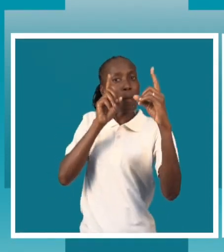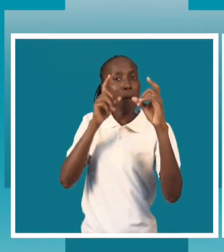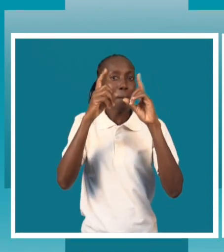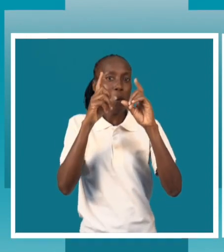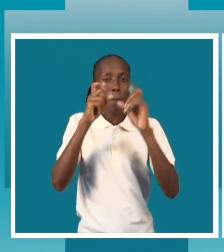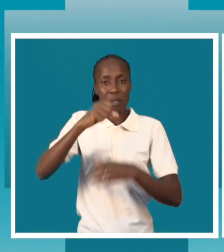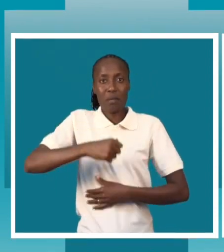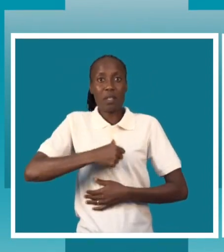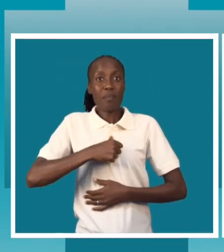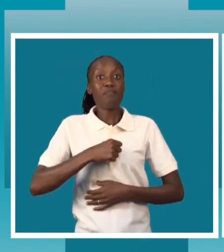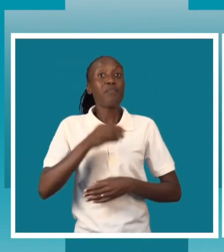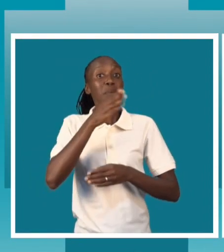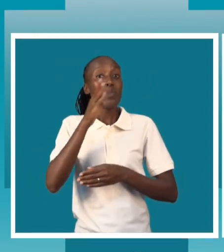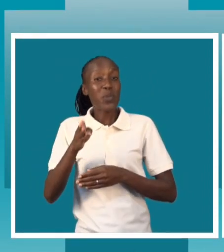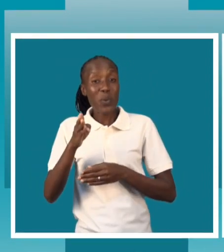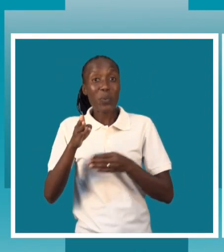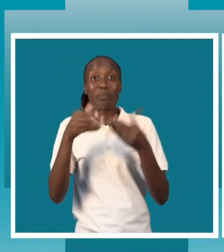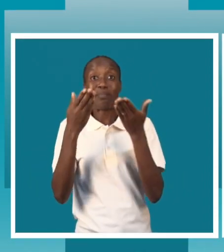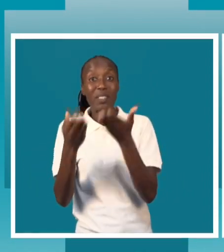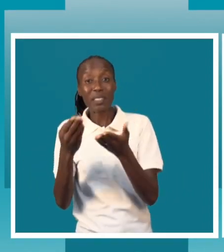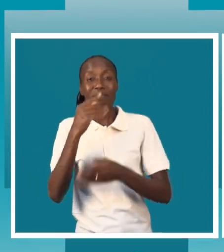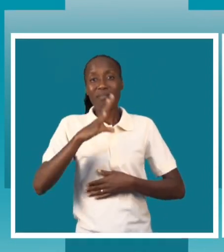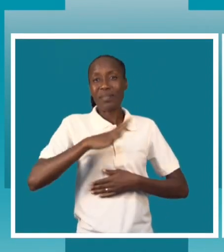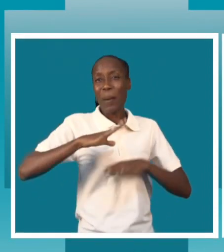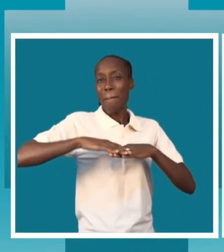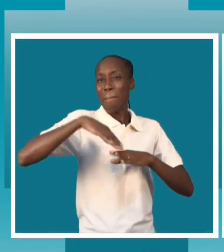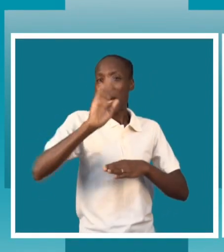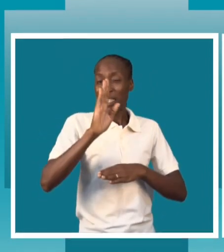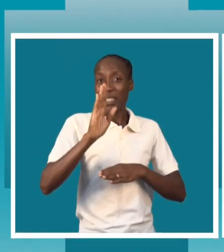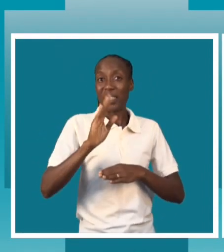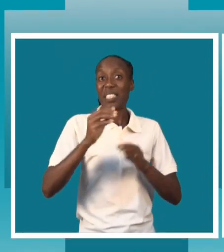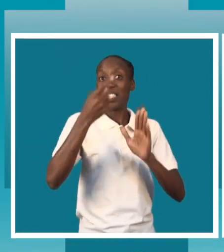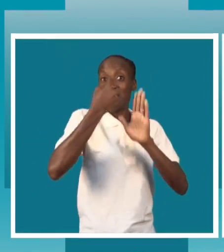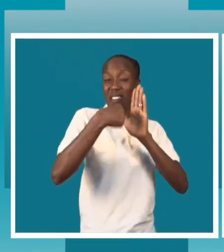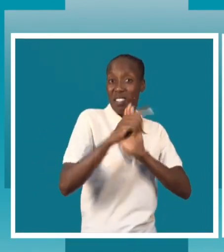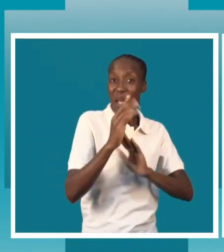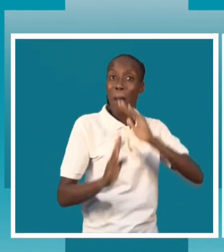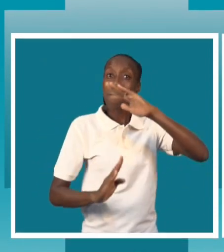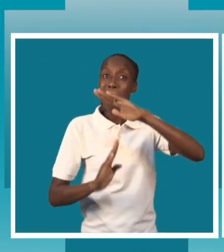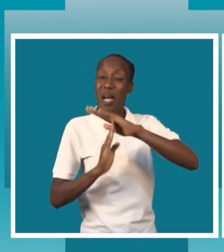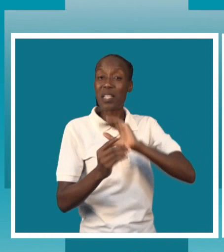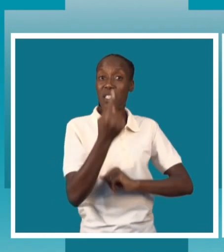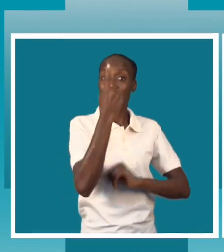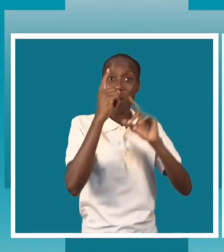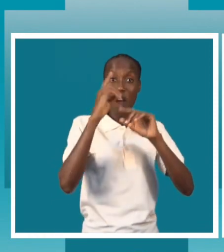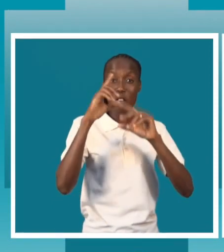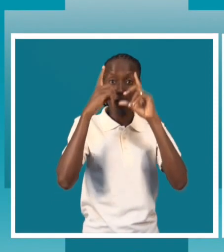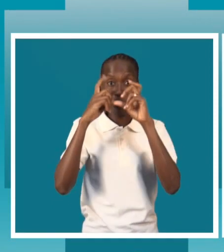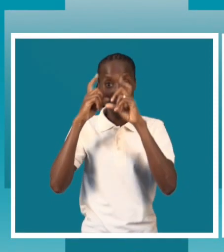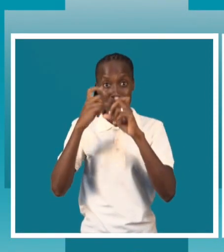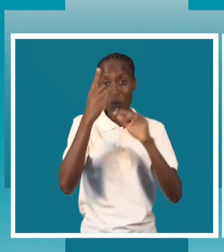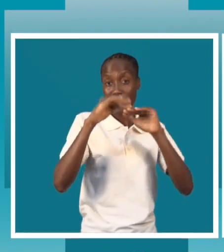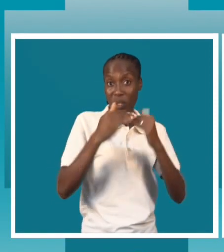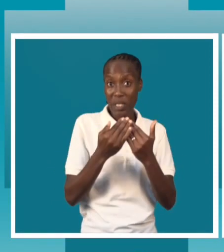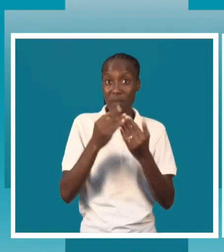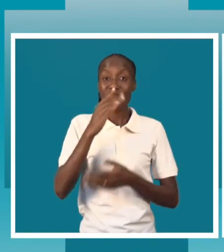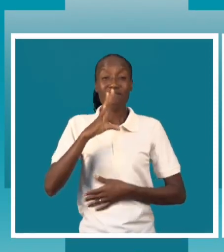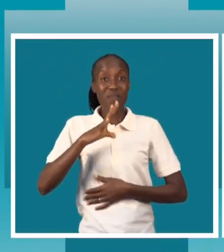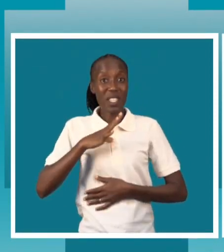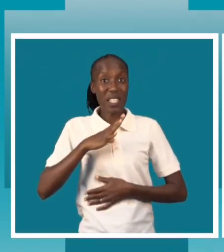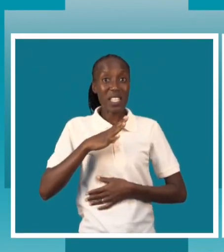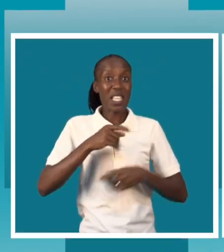em tirar fotografias. Segundo os especialistas, a dose certa é tirar e publicar no máximo uma foto por dia.